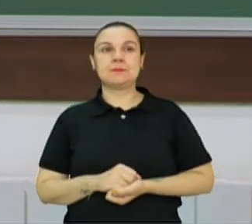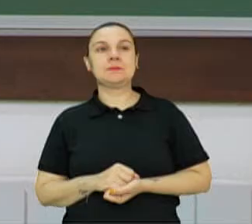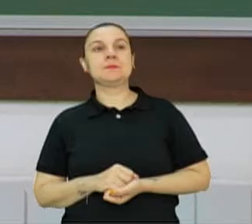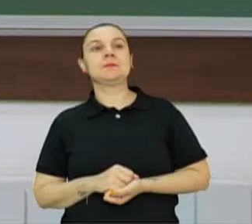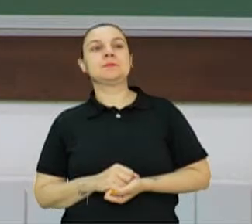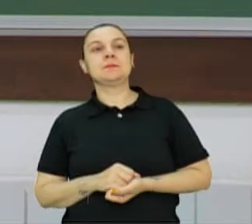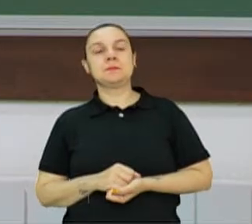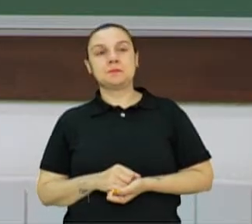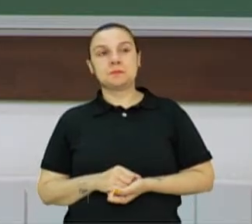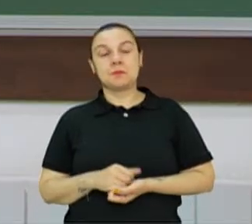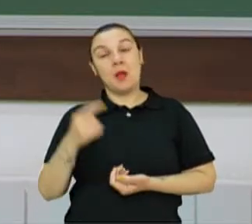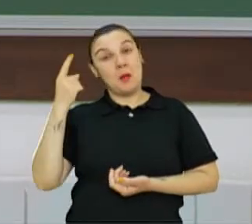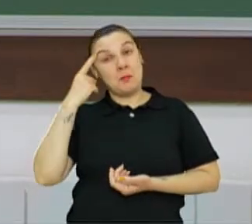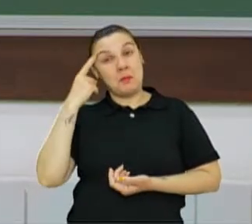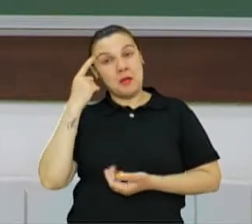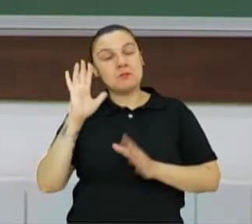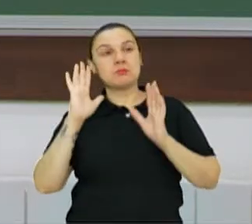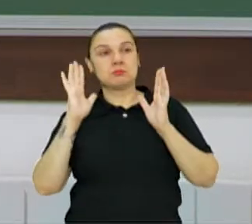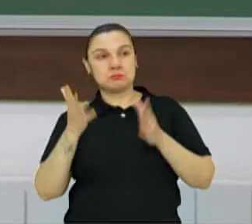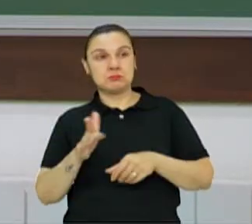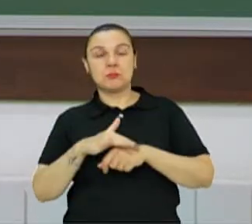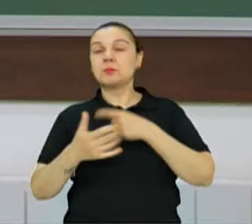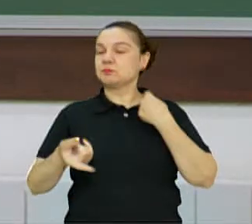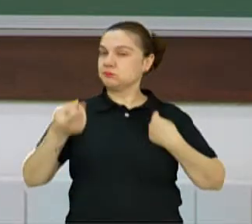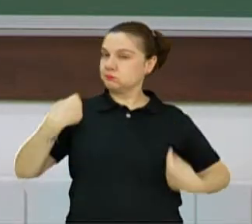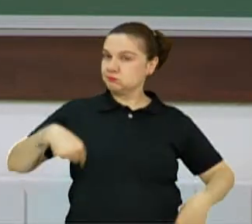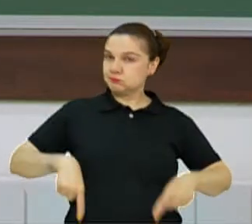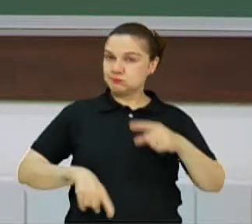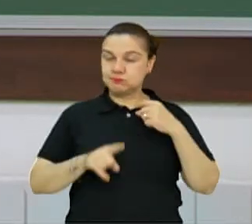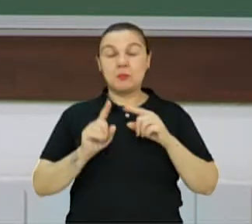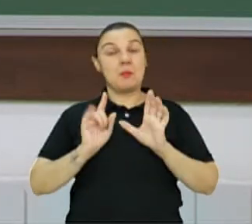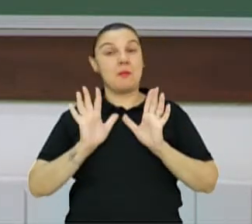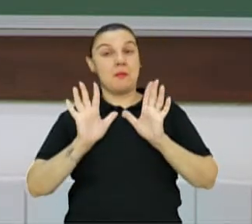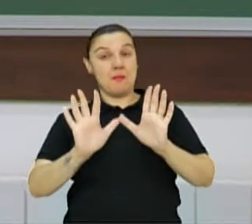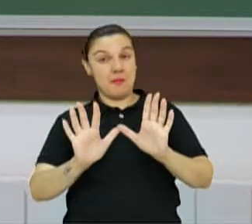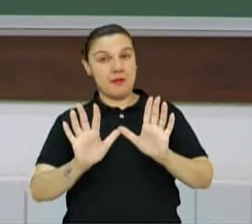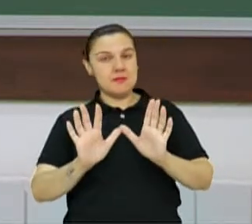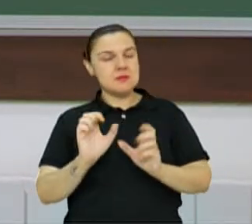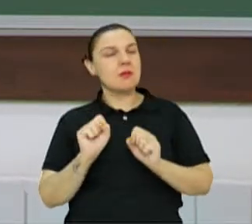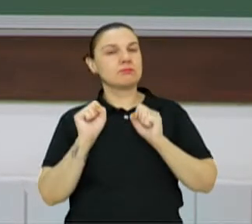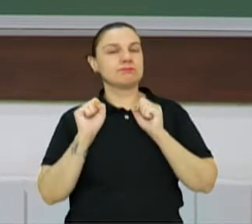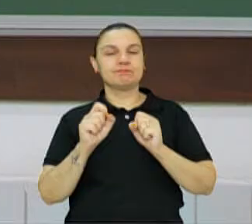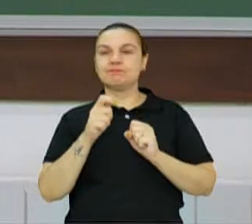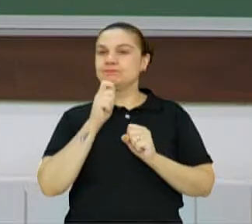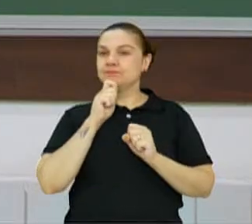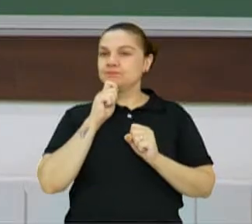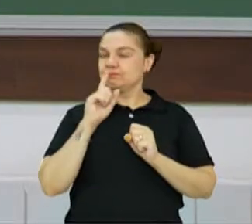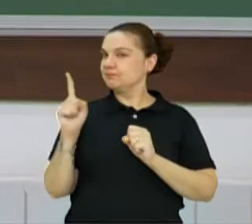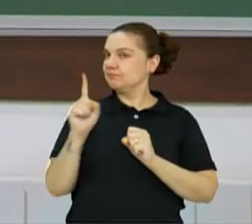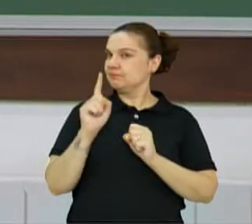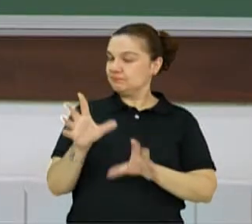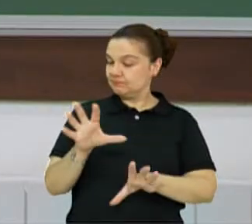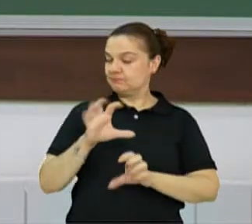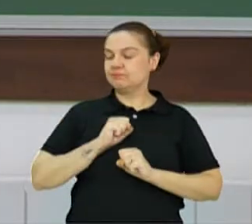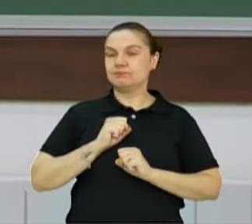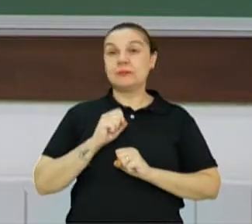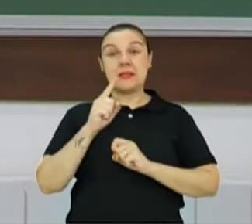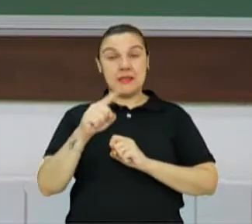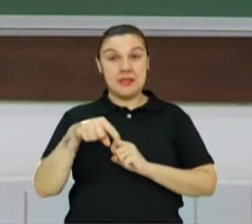nada. Ela está com a infecção já acontecendo no corpo, né? Mas ela pode não ter manifestação, tá?